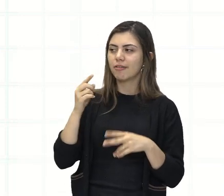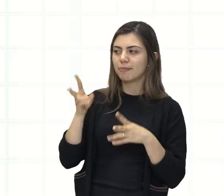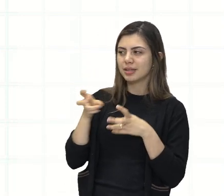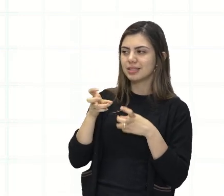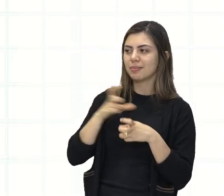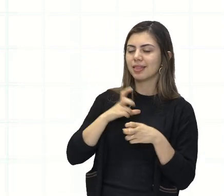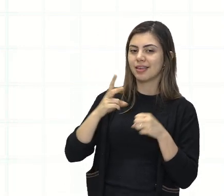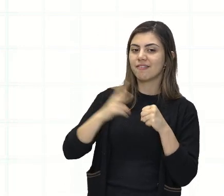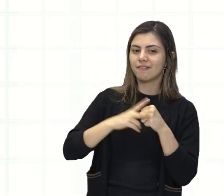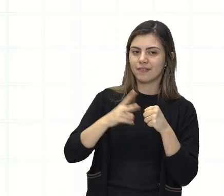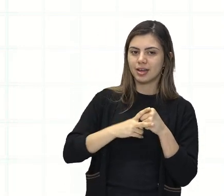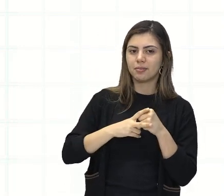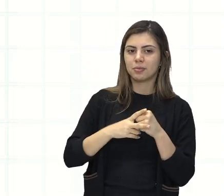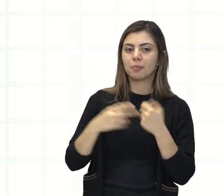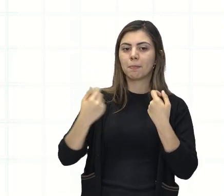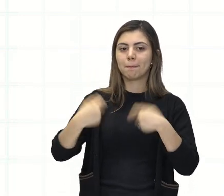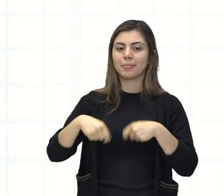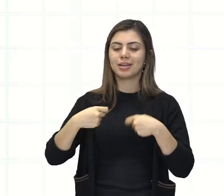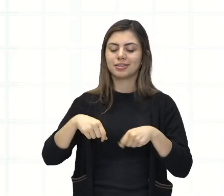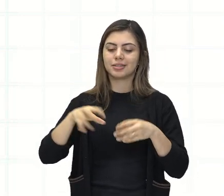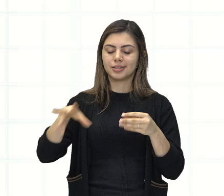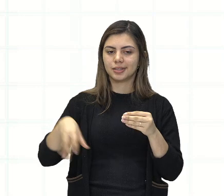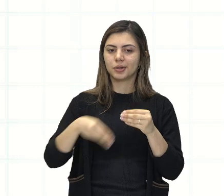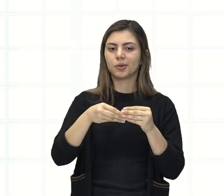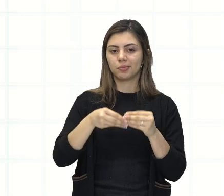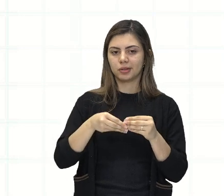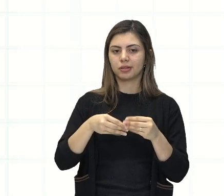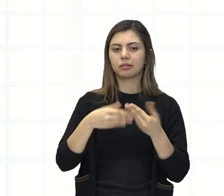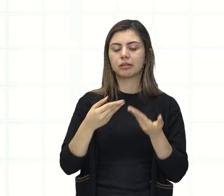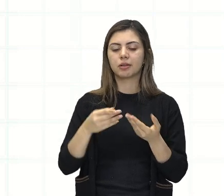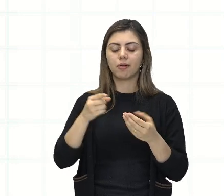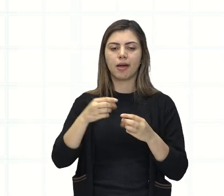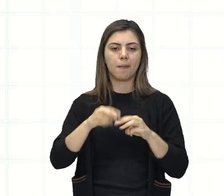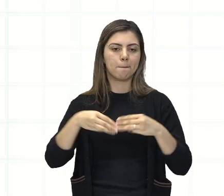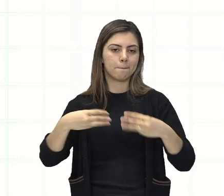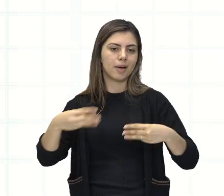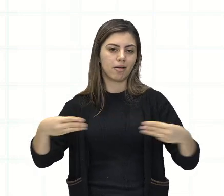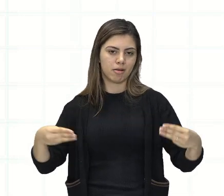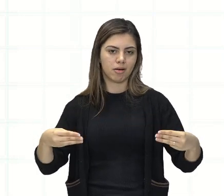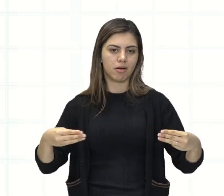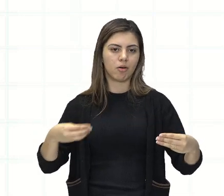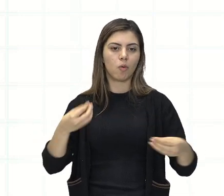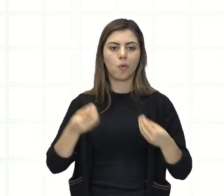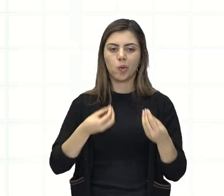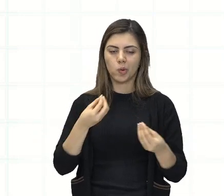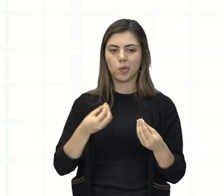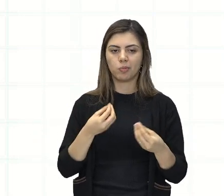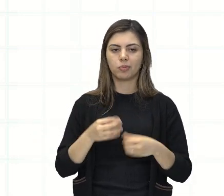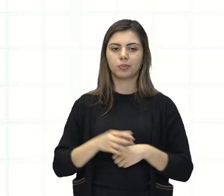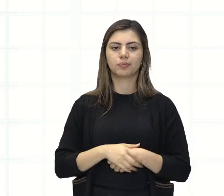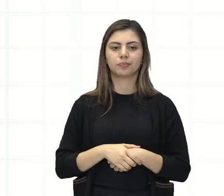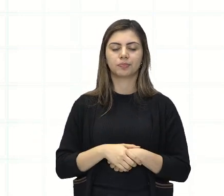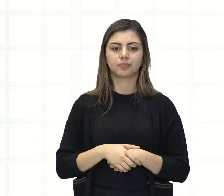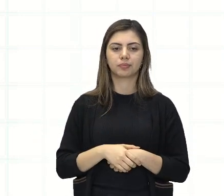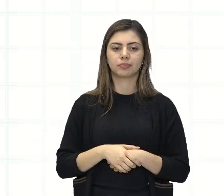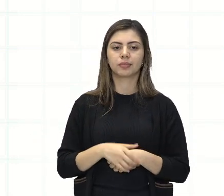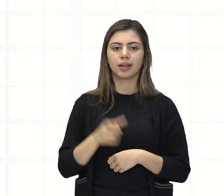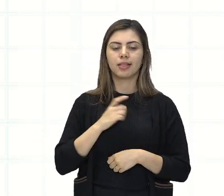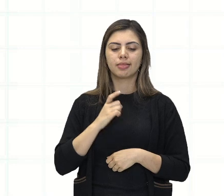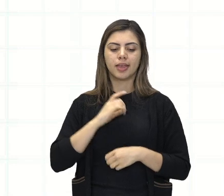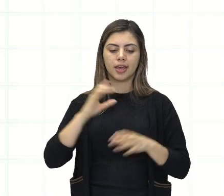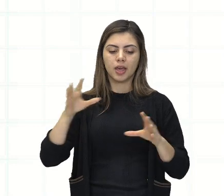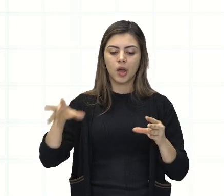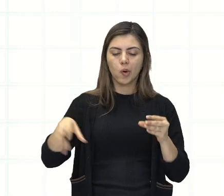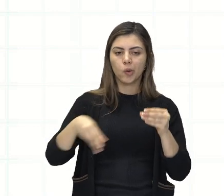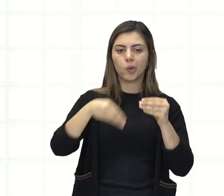Ele precisa ser completado. Então, macarrão está aí completando o